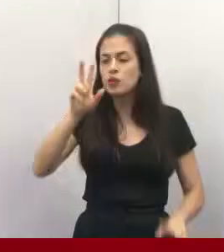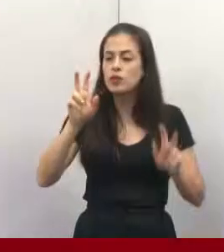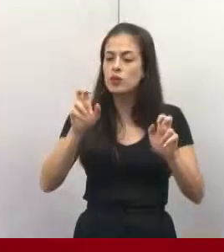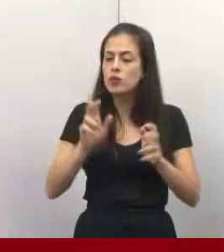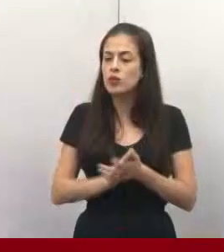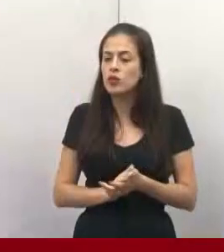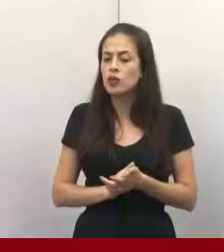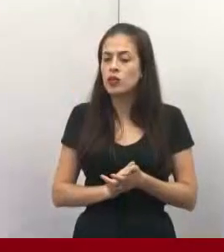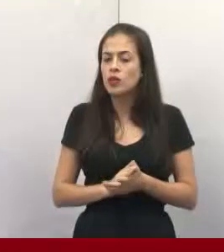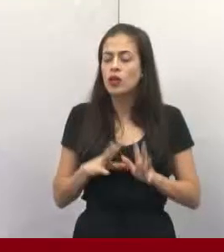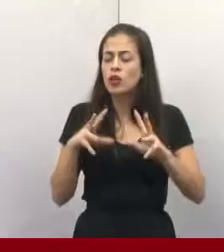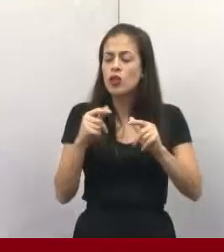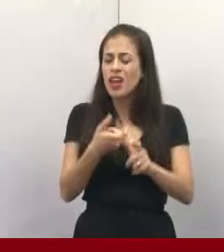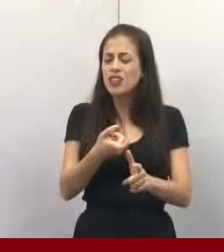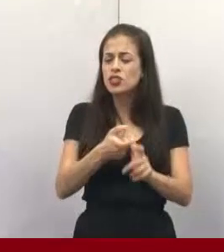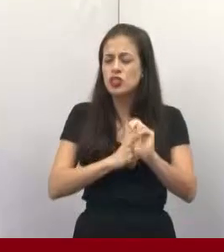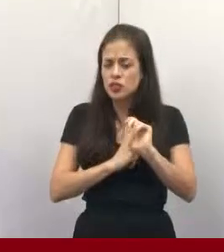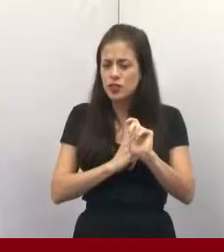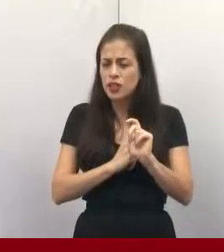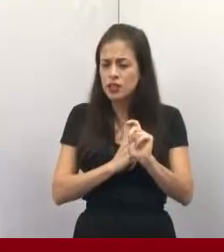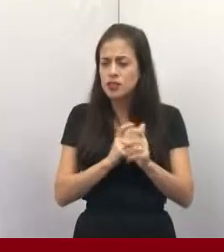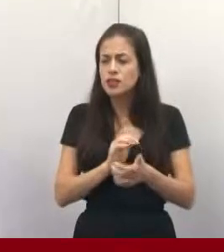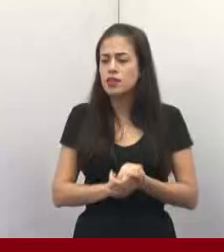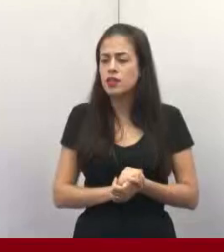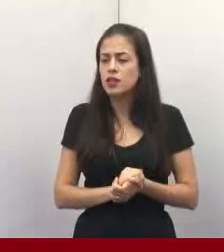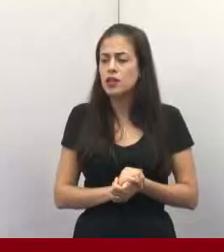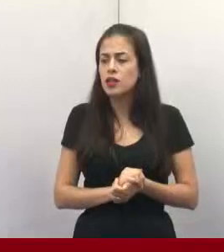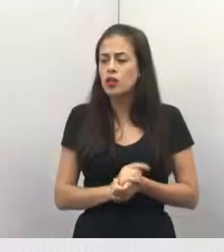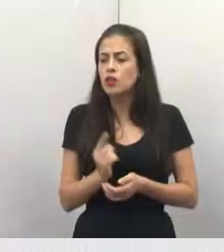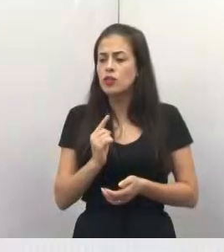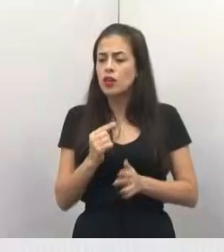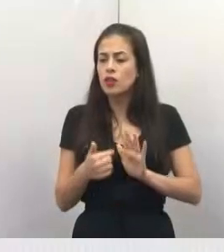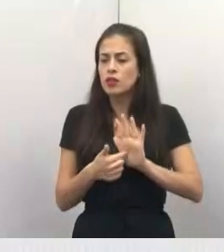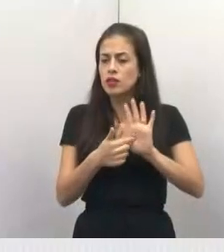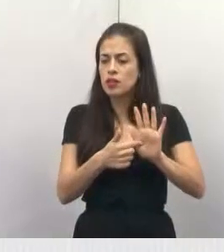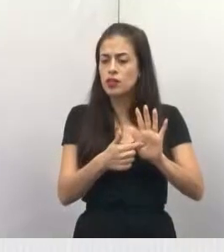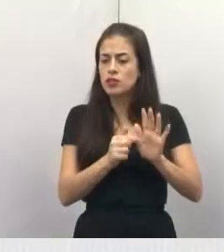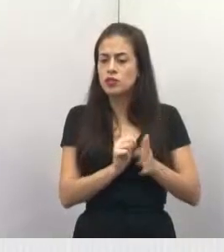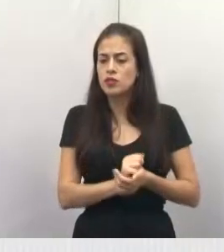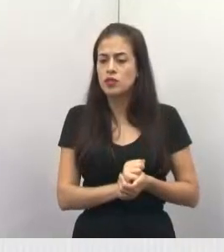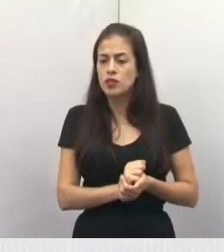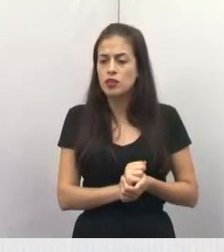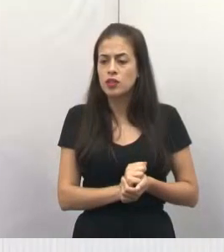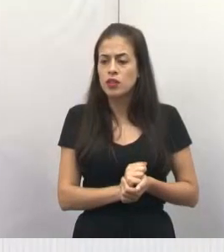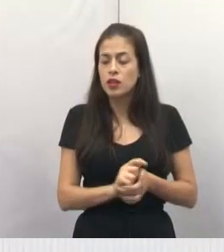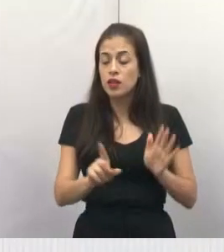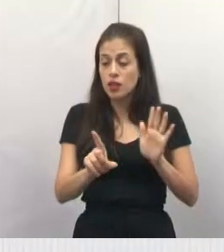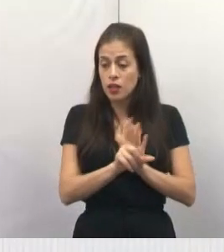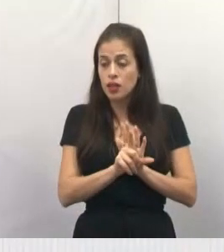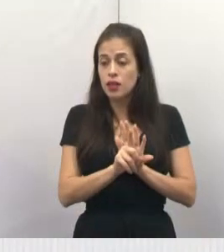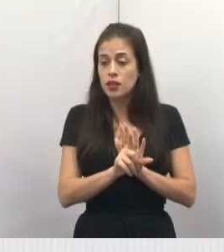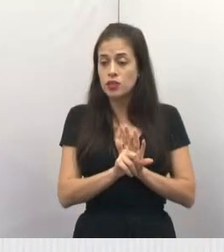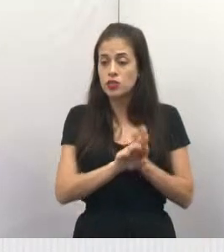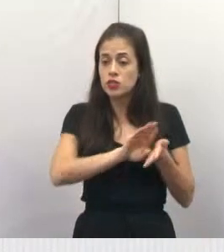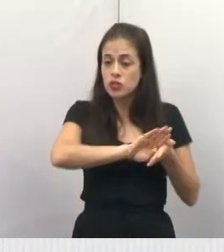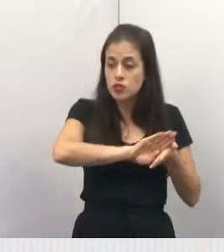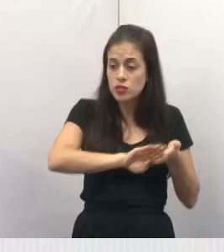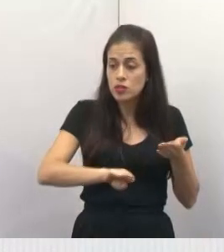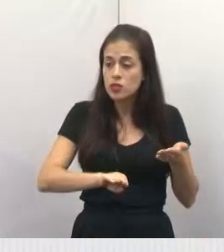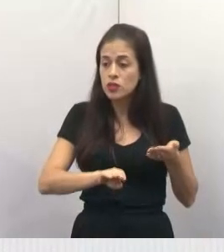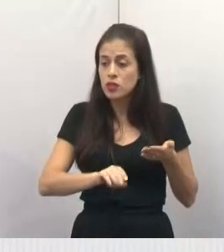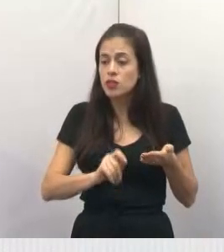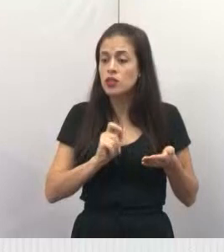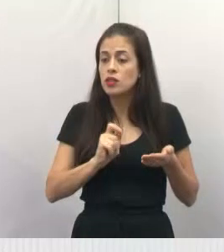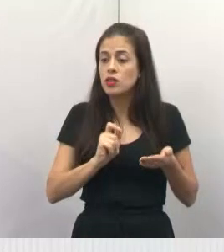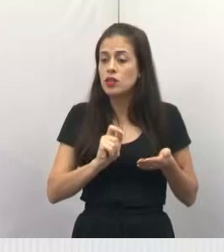débitos tributários constituídos ou não, inscritos ou não na dívida ativa, se enquadram na lei, excluindo os que são originários